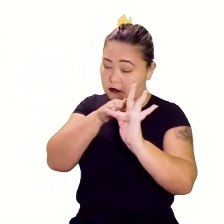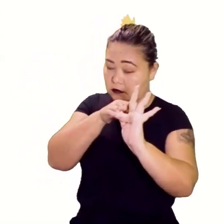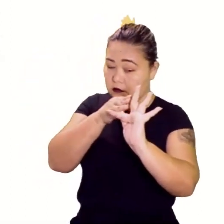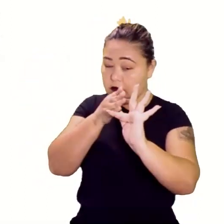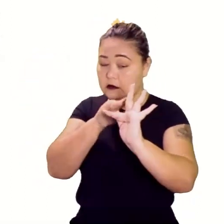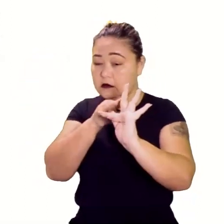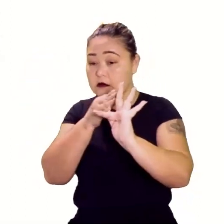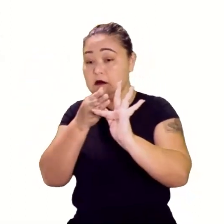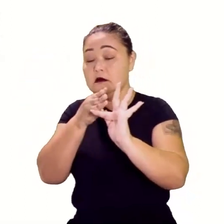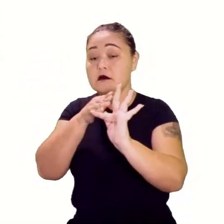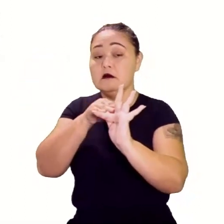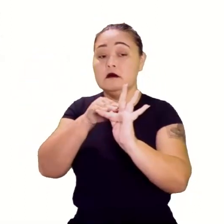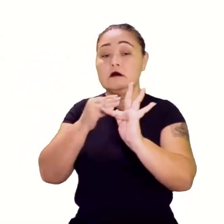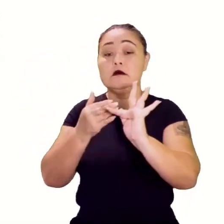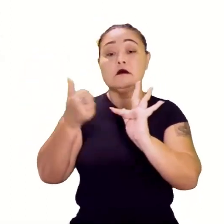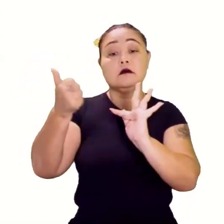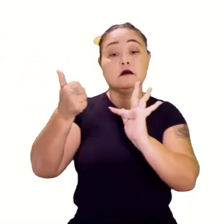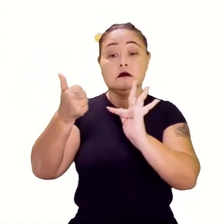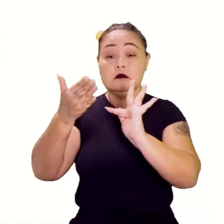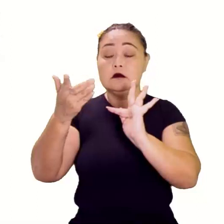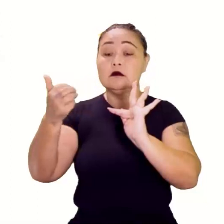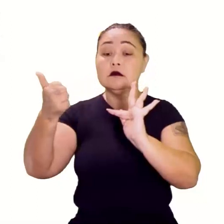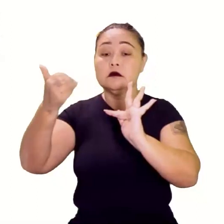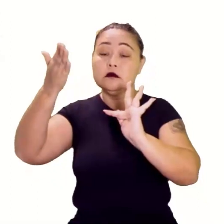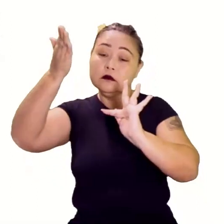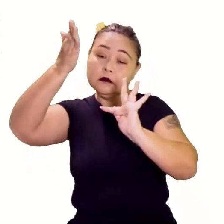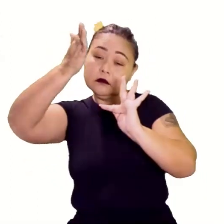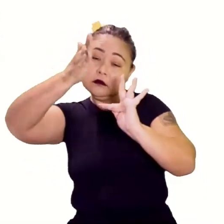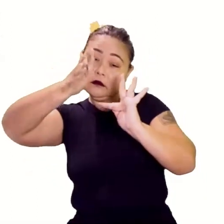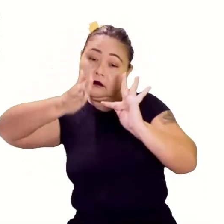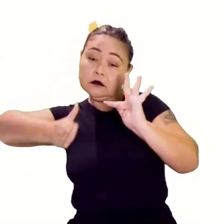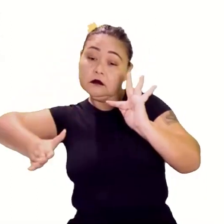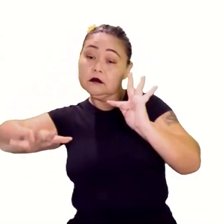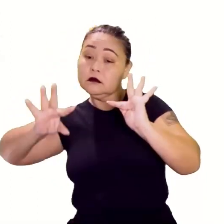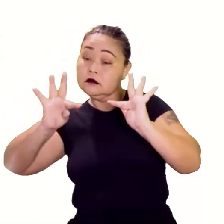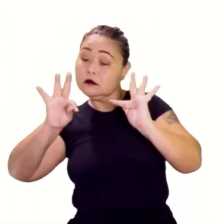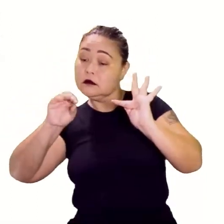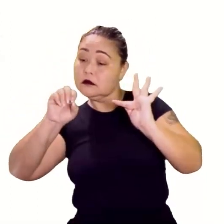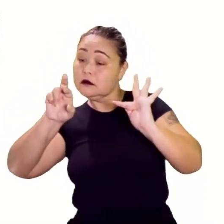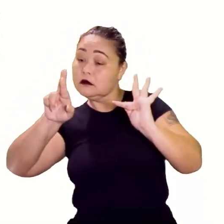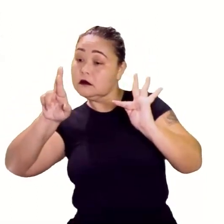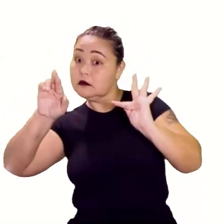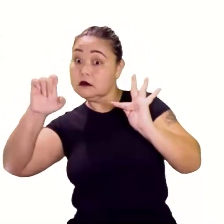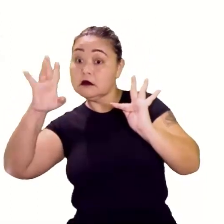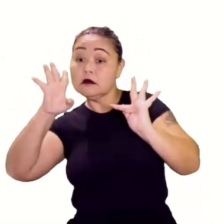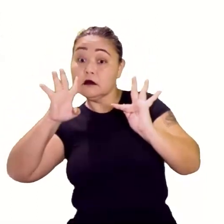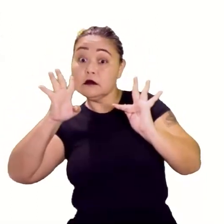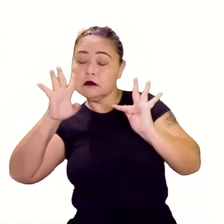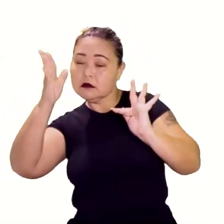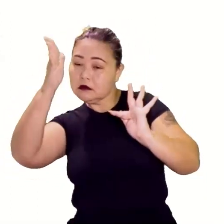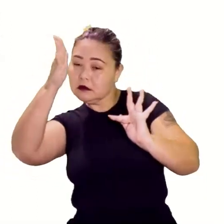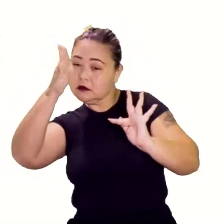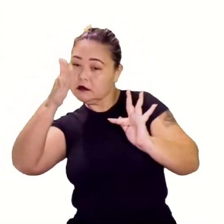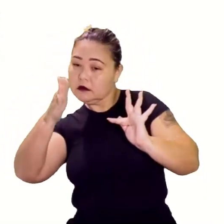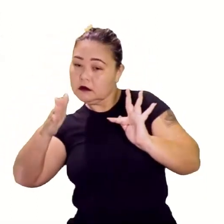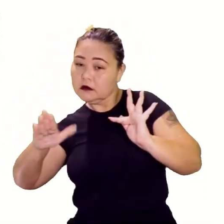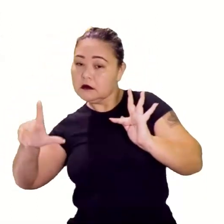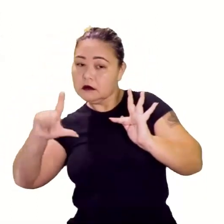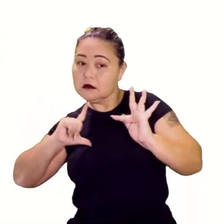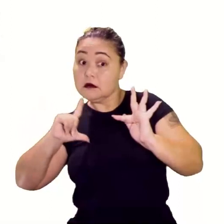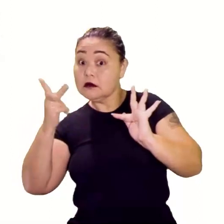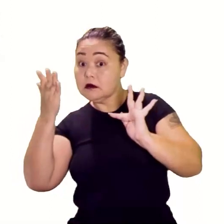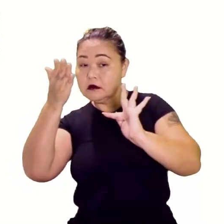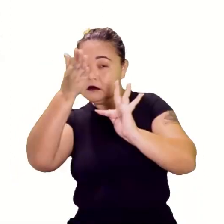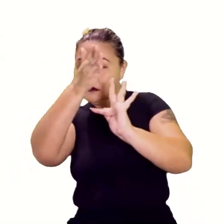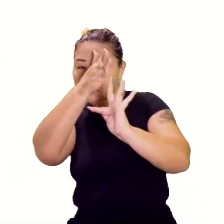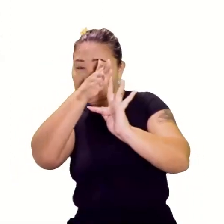fazer o delineamento aqui do primeiro momento aqui da nossa torre, né? Olha que legal, que bacana, né? Então, claro,